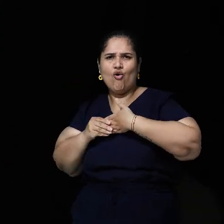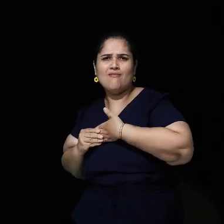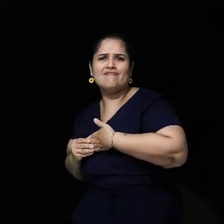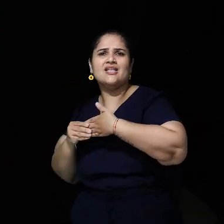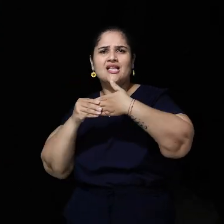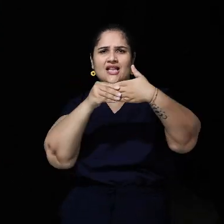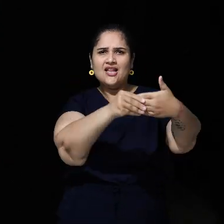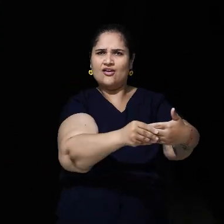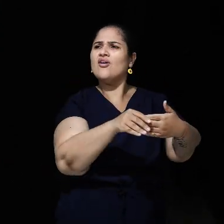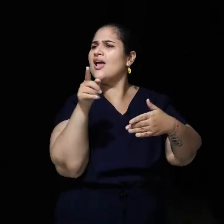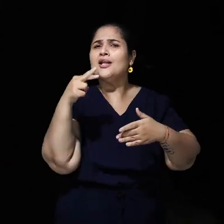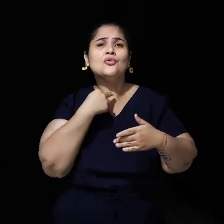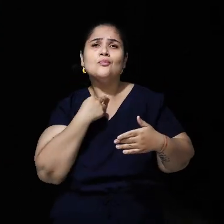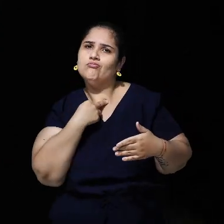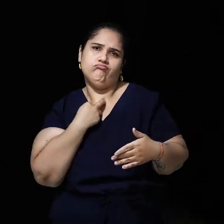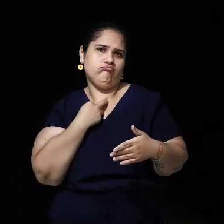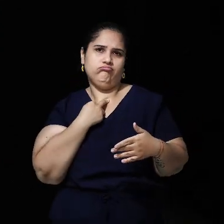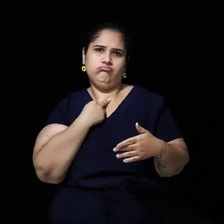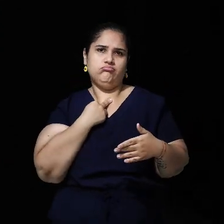Mesmo não podendo, né?